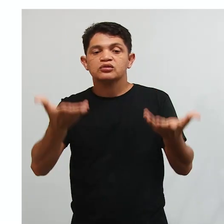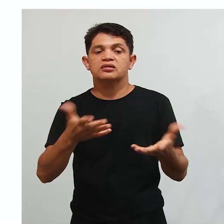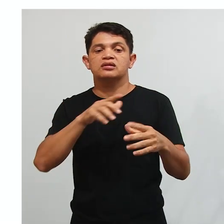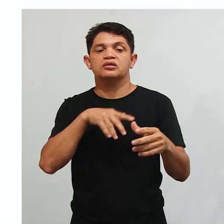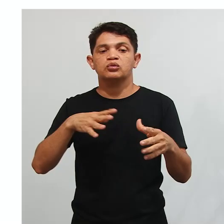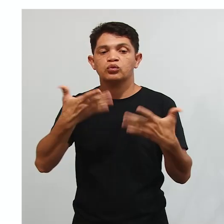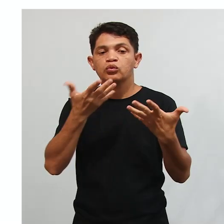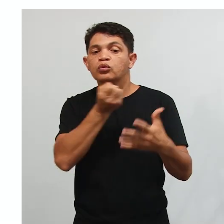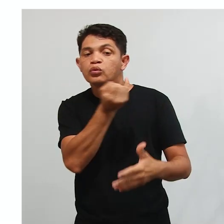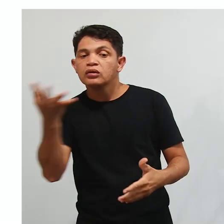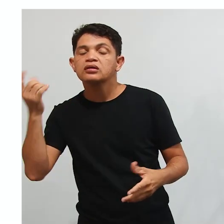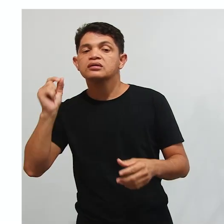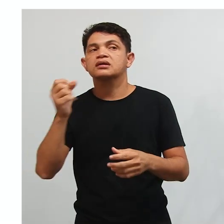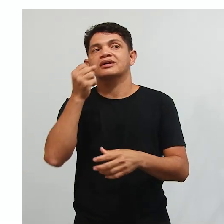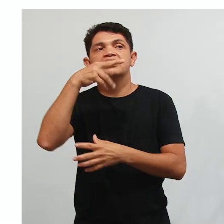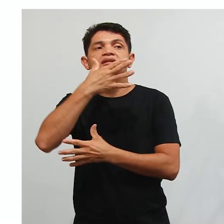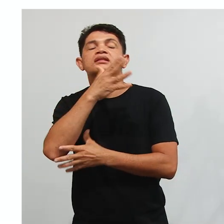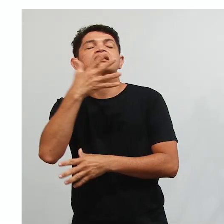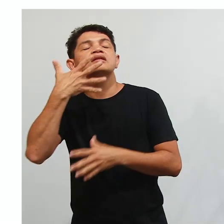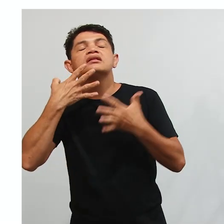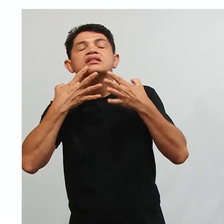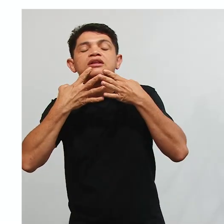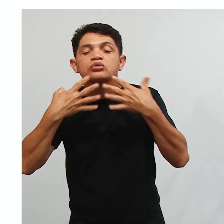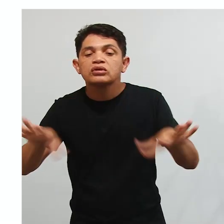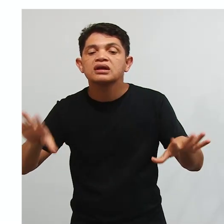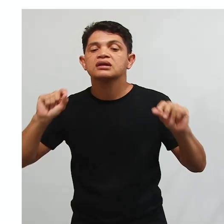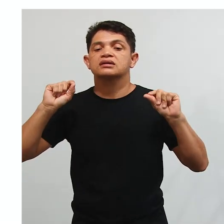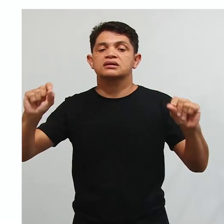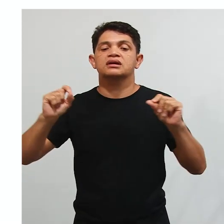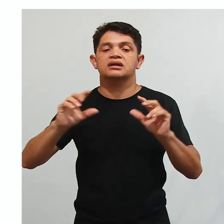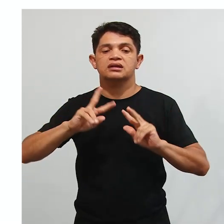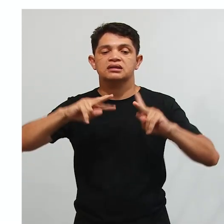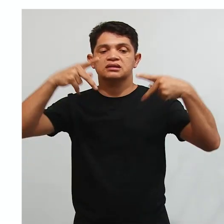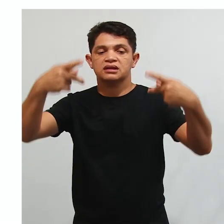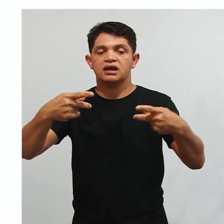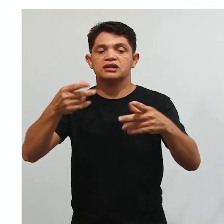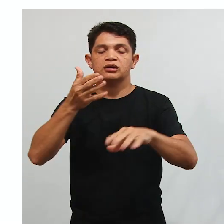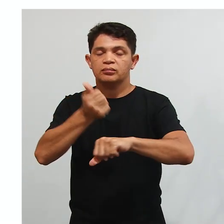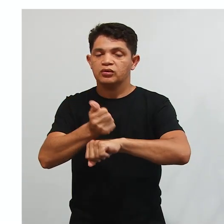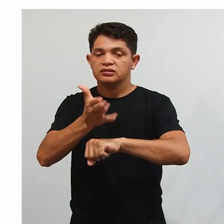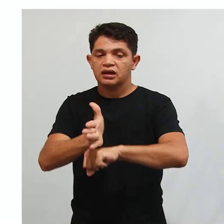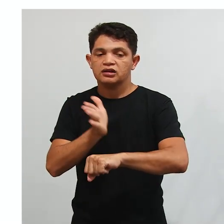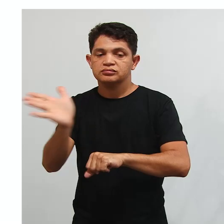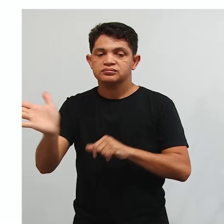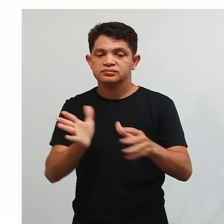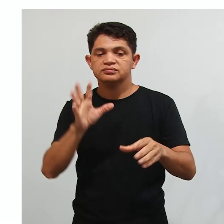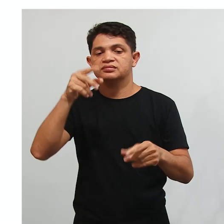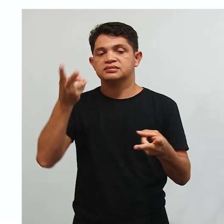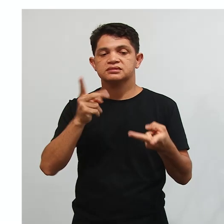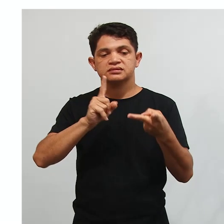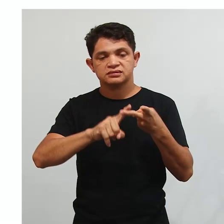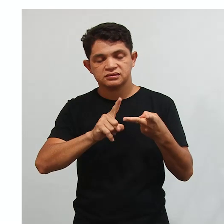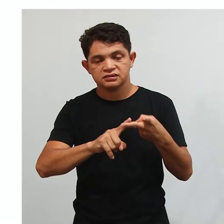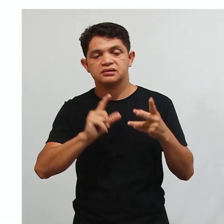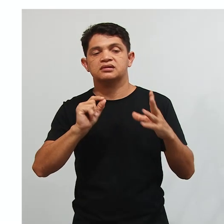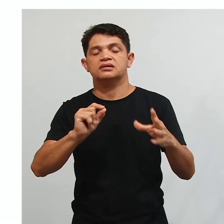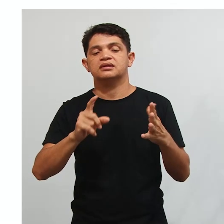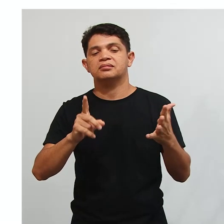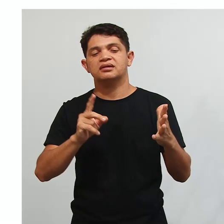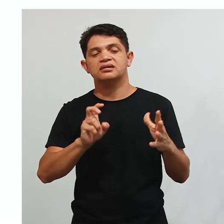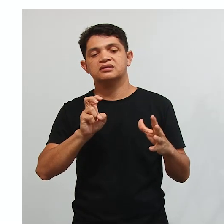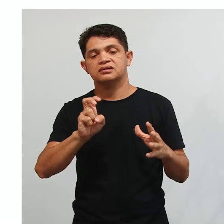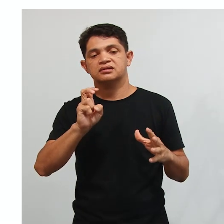técnicos tá são várias classificações que a gente tem mas elas são são simples como vocês vão ver